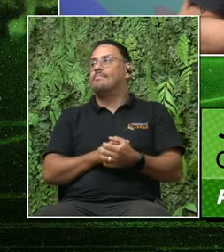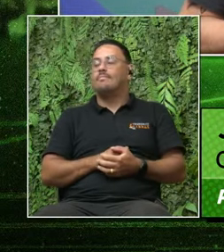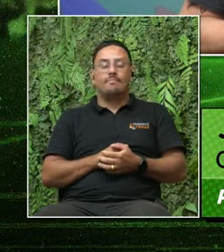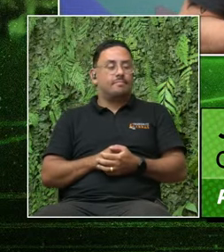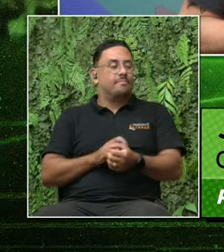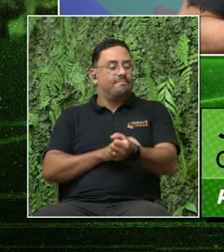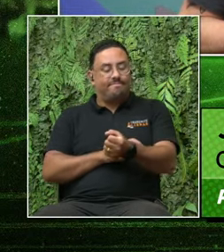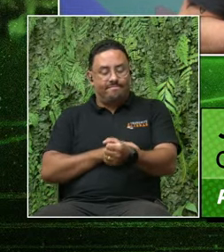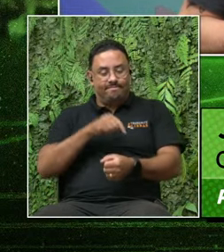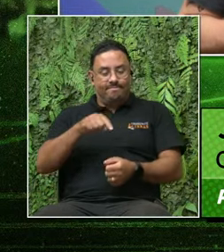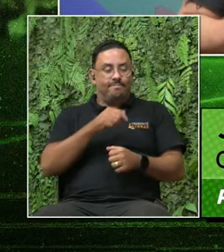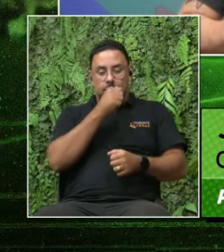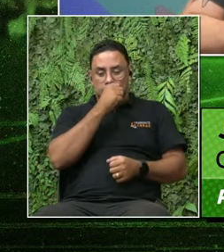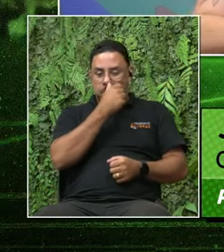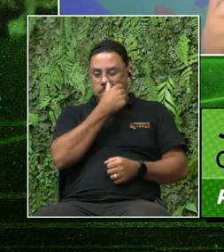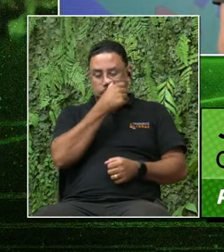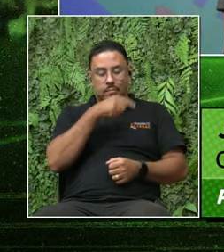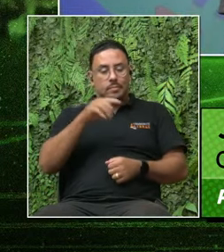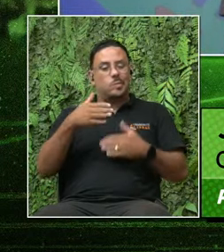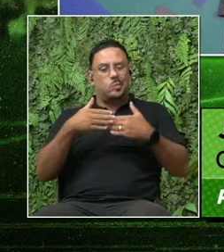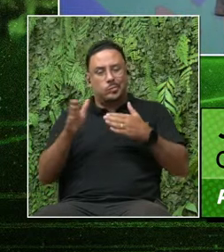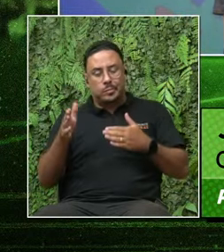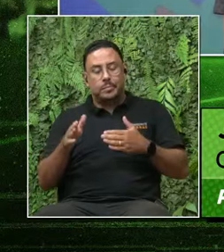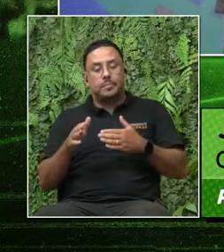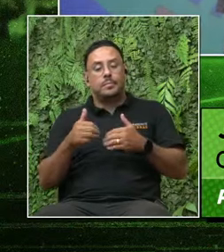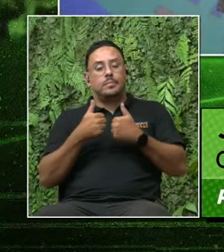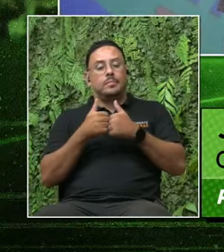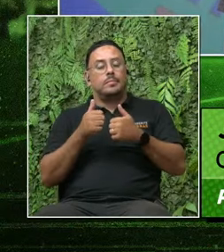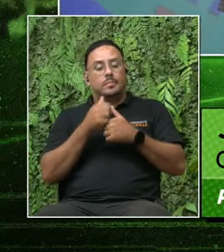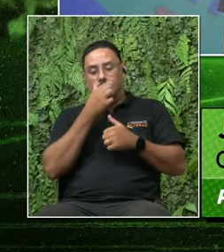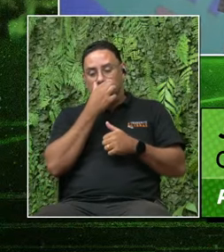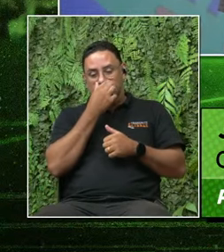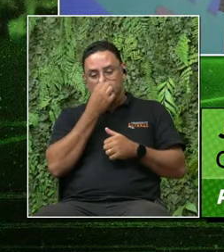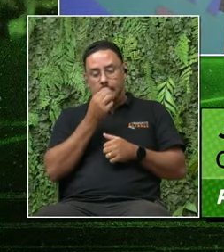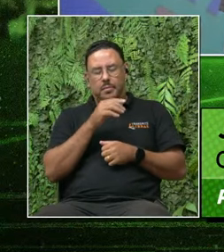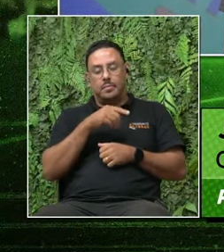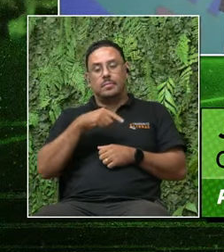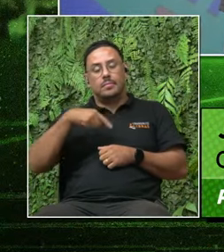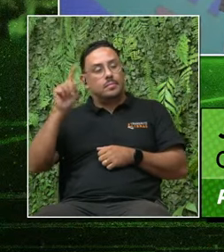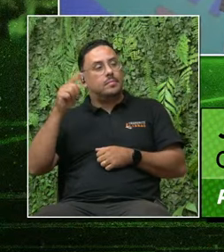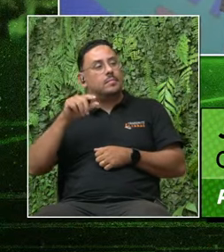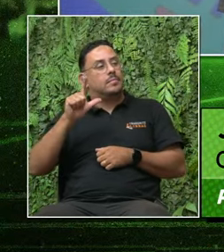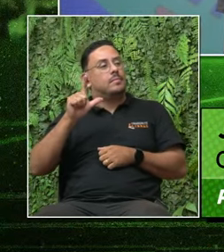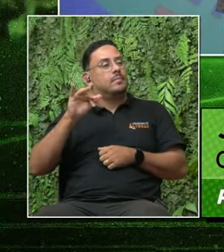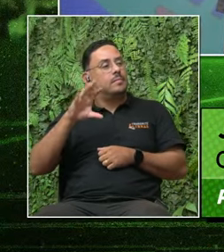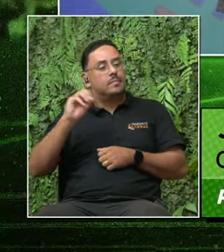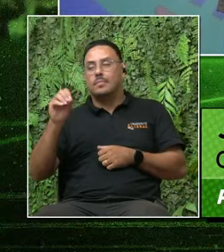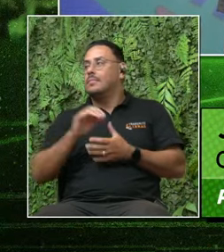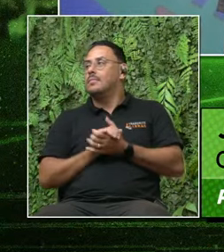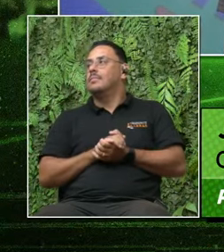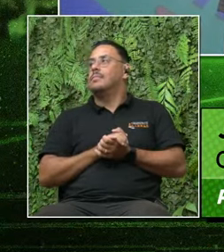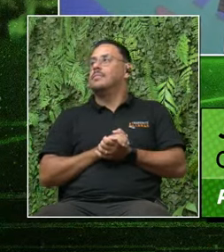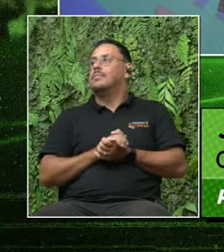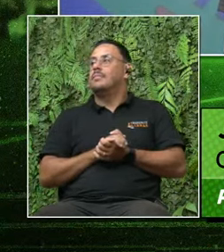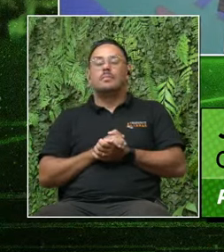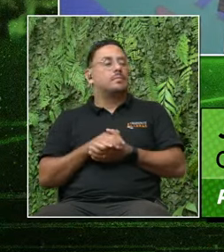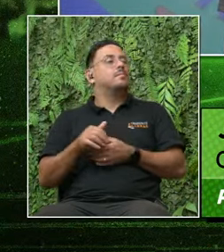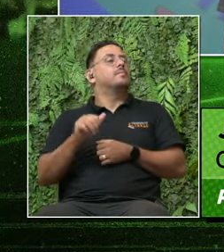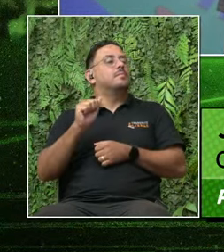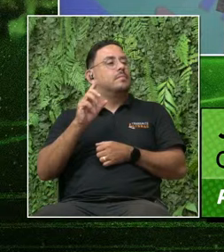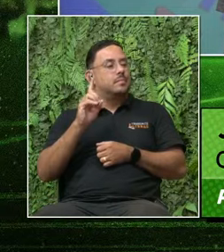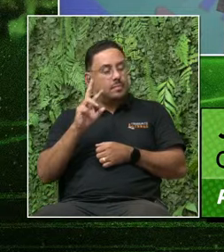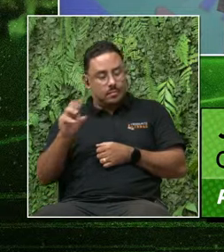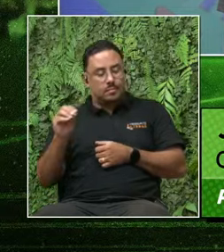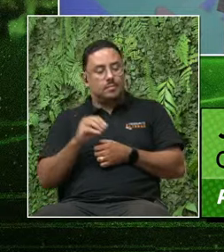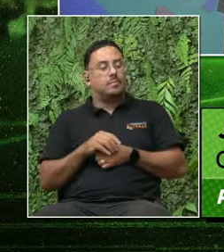velho revoltado aqui ele foi lá pra porta na saída do ônibus mandar fora larcamon fora larcamon eu e adrualdo tava